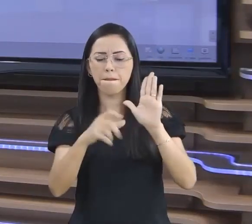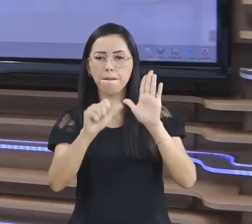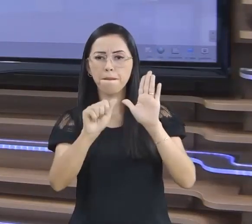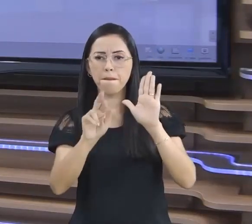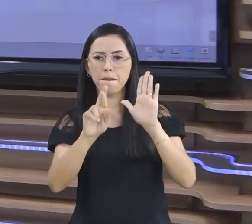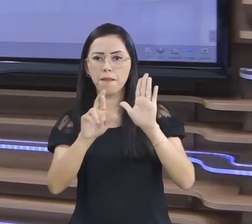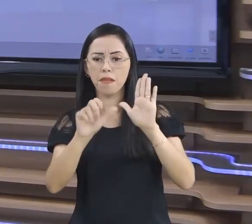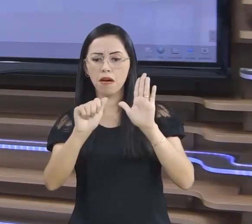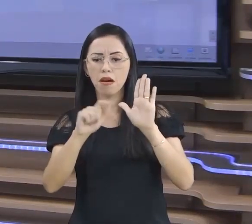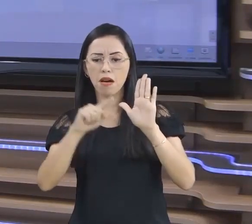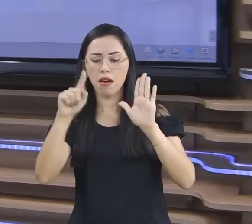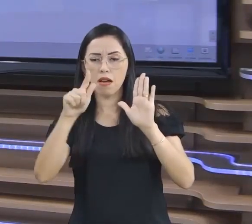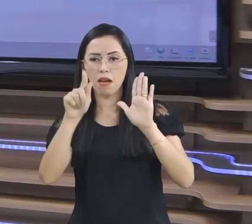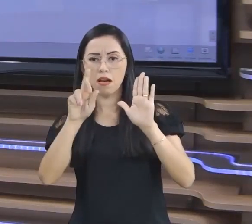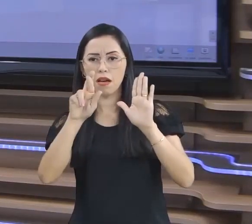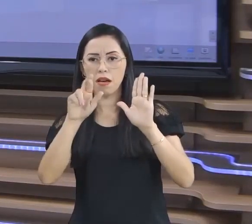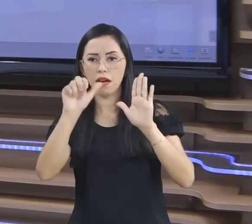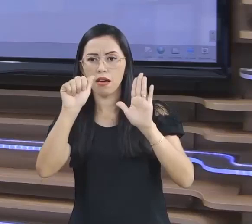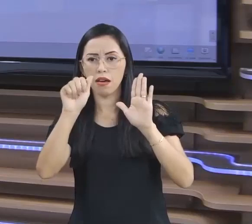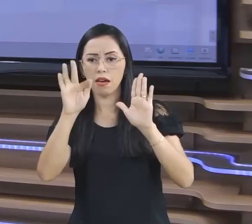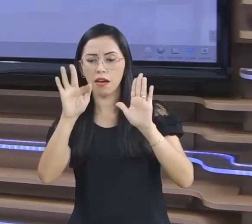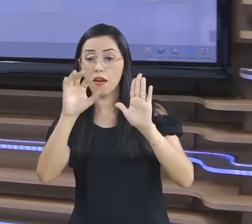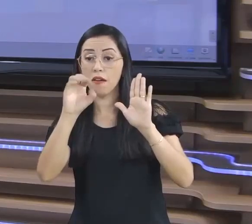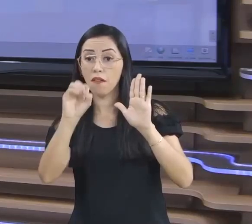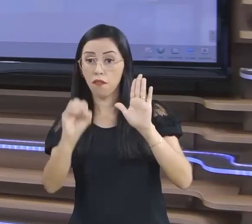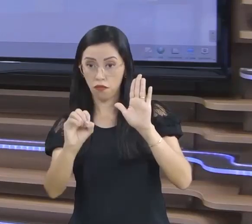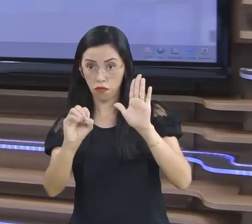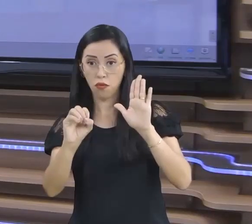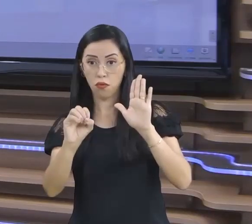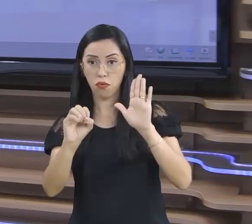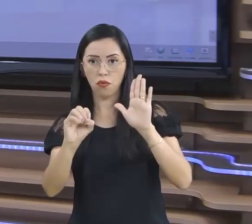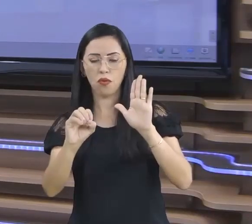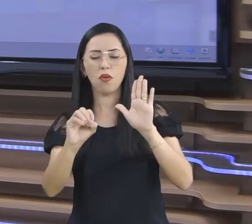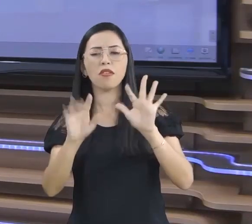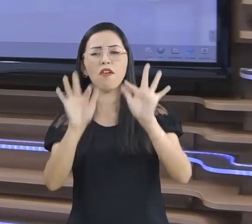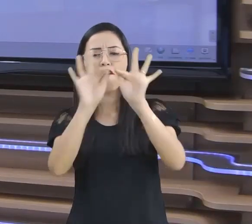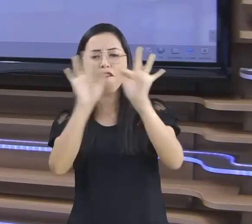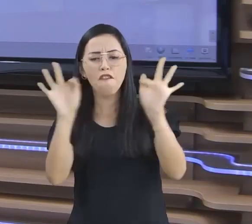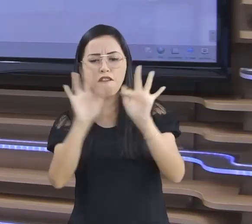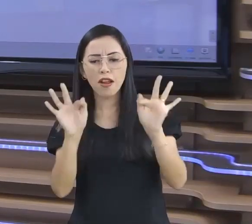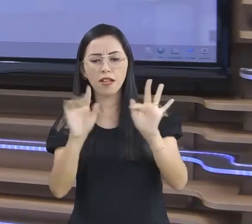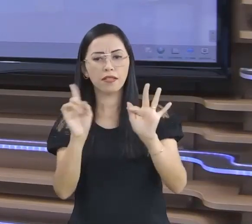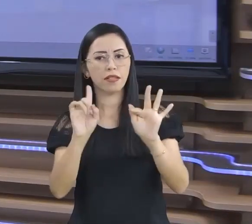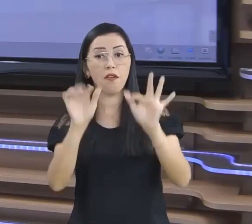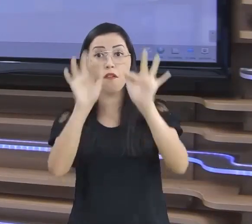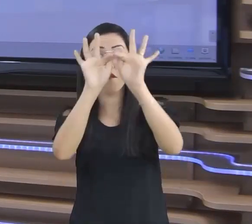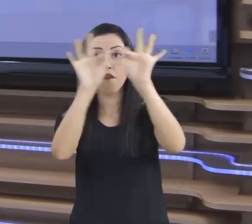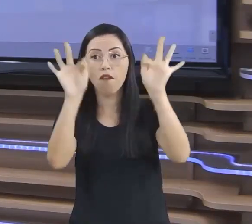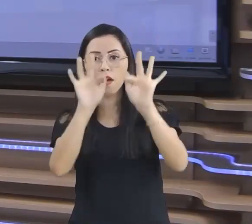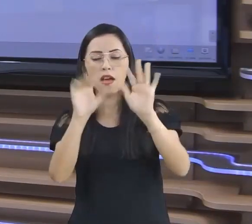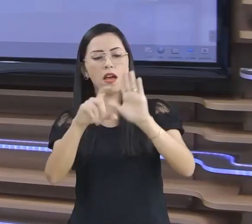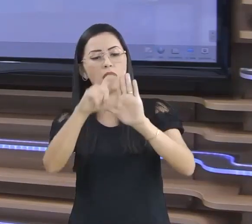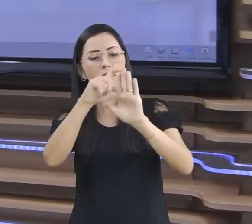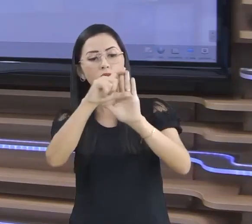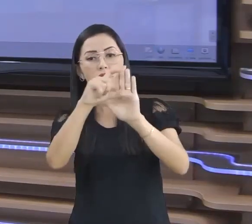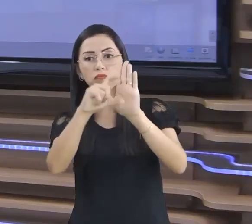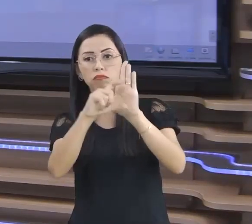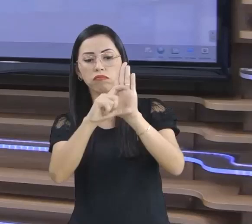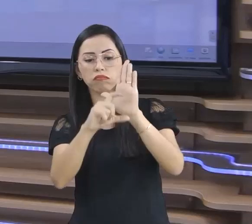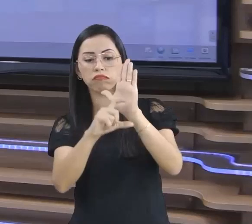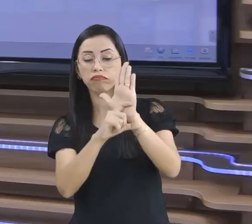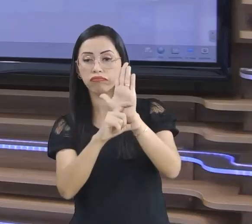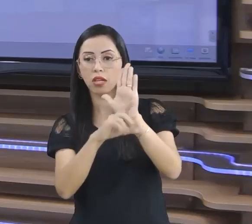circular cada parágrafo, como é que ele ficaria dentro da nossa, na nossa folha de caderno? Como ele se organizaria? Ó,